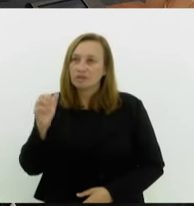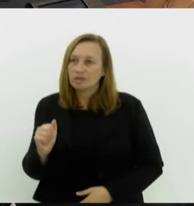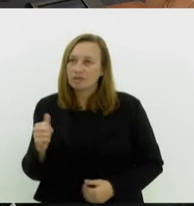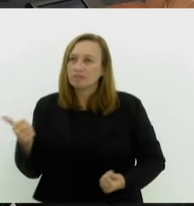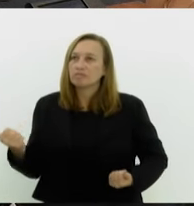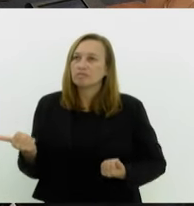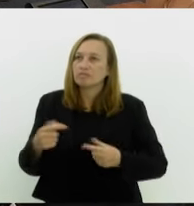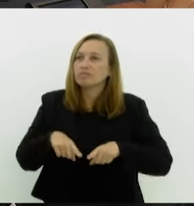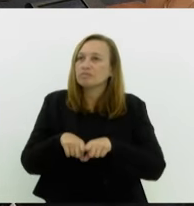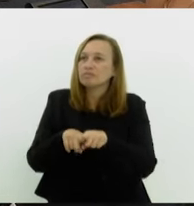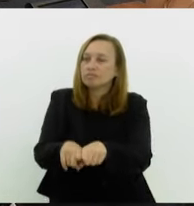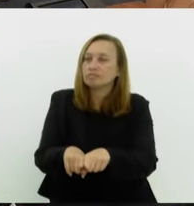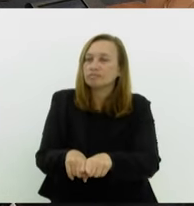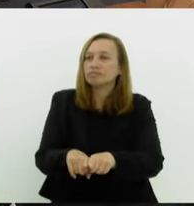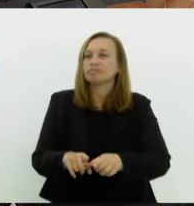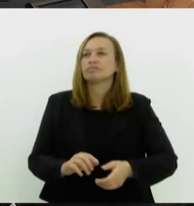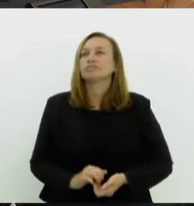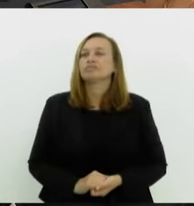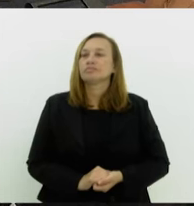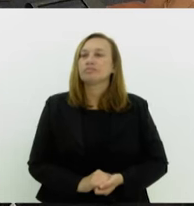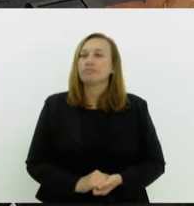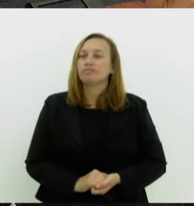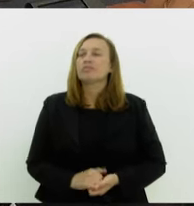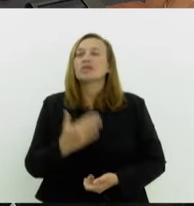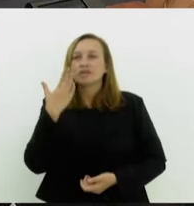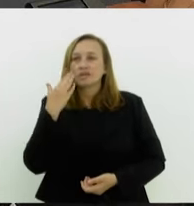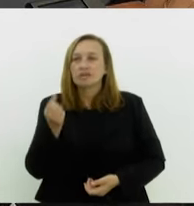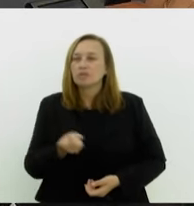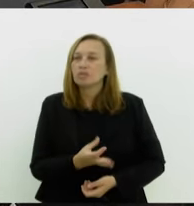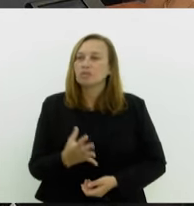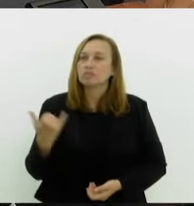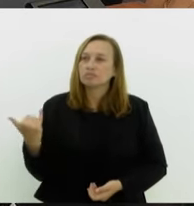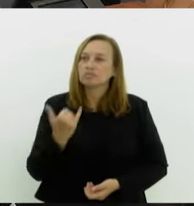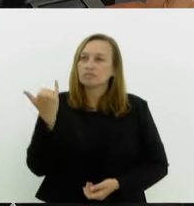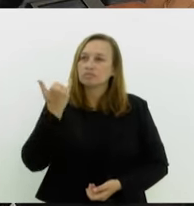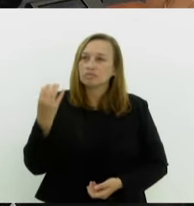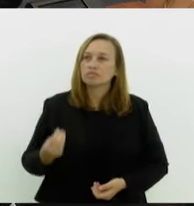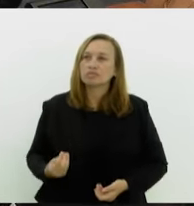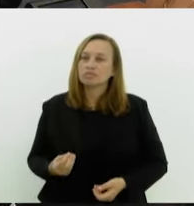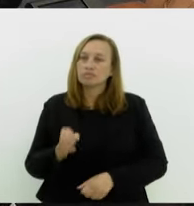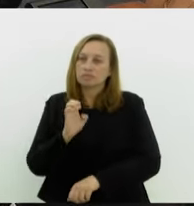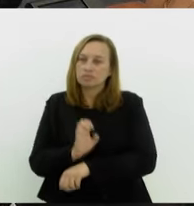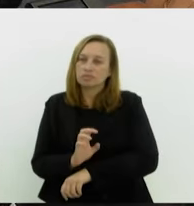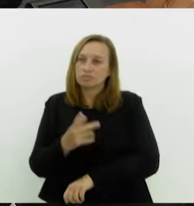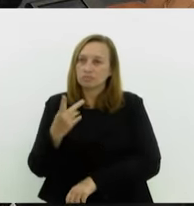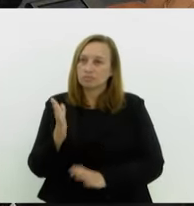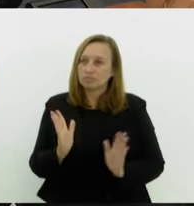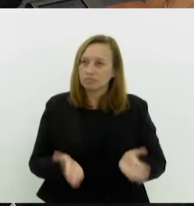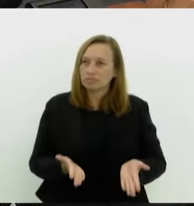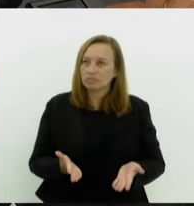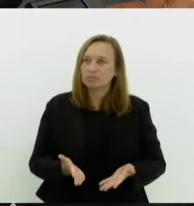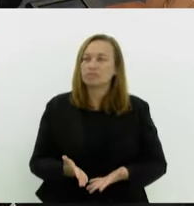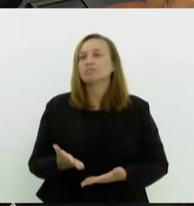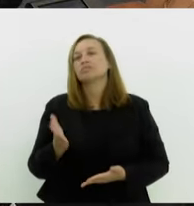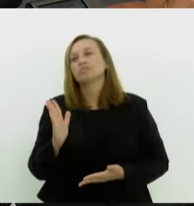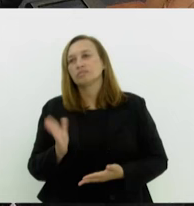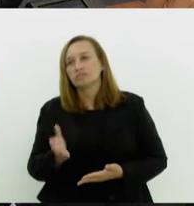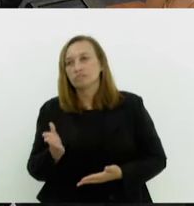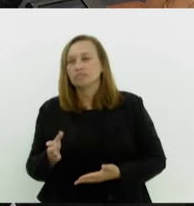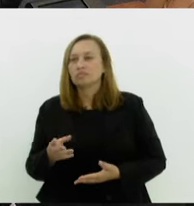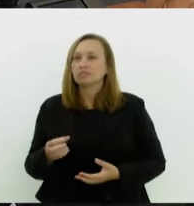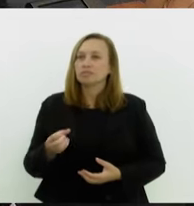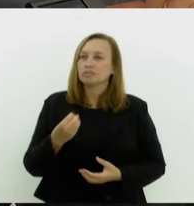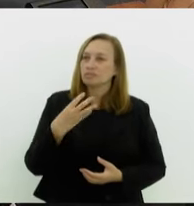parceria nessa Caravana e eu sei o quanto é importante estar aqui no seu estado hoje que a gente já vem cobrindo o Brasil